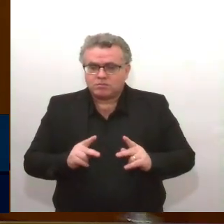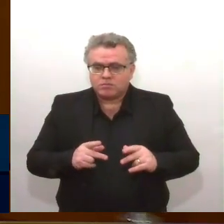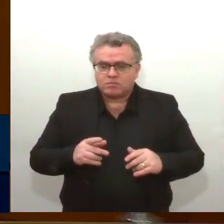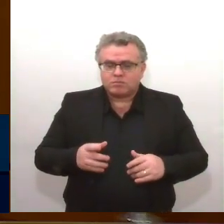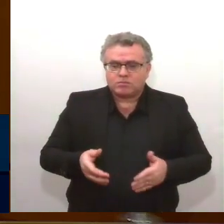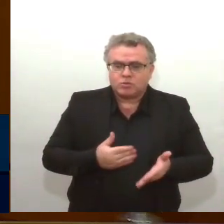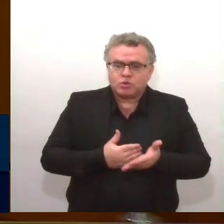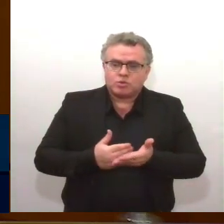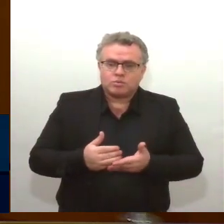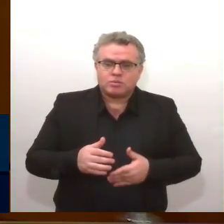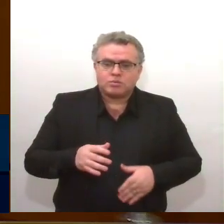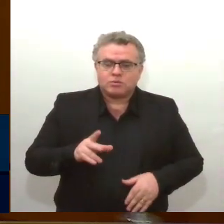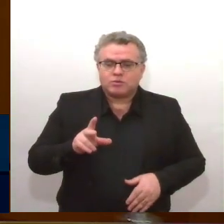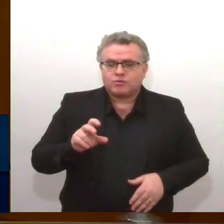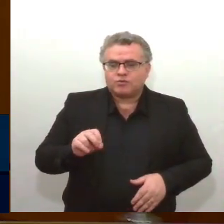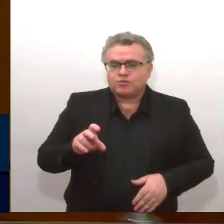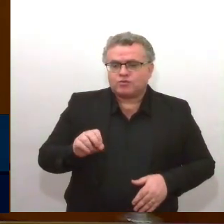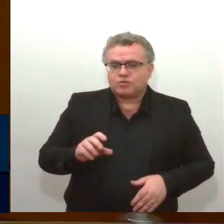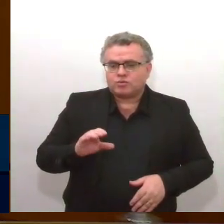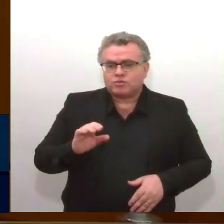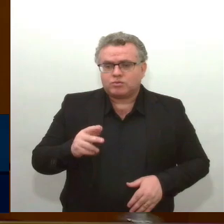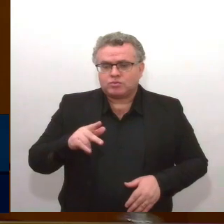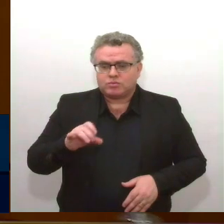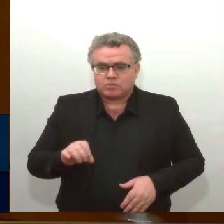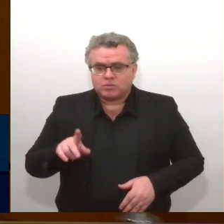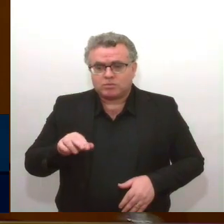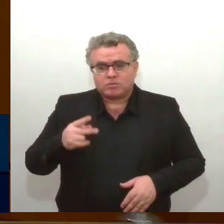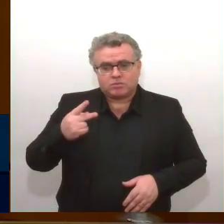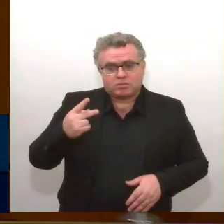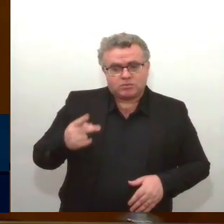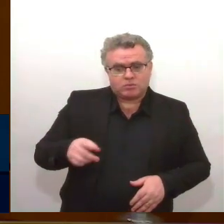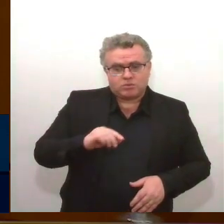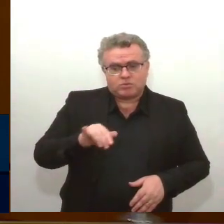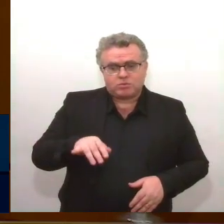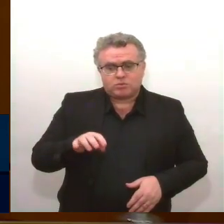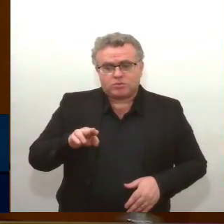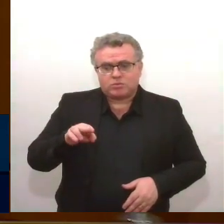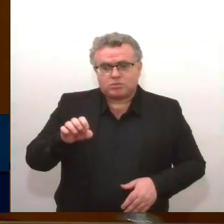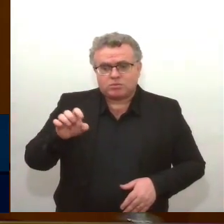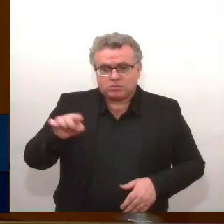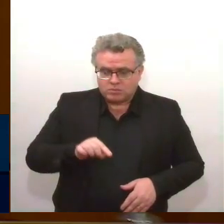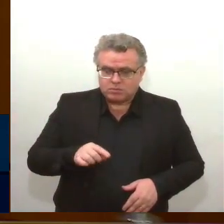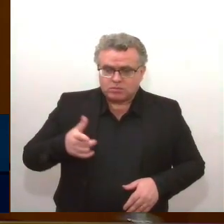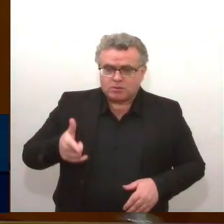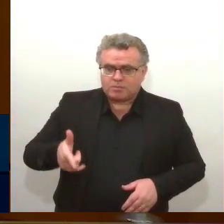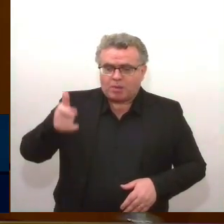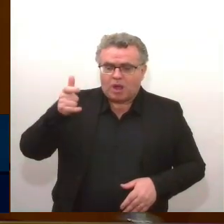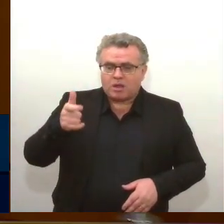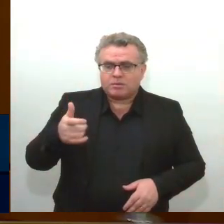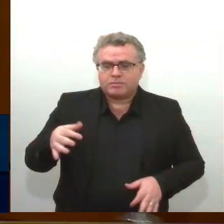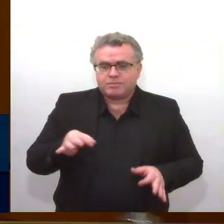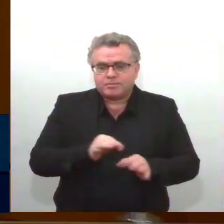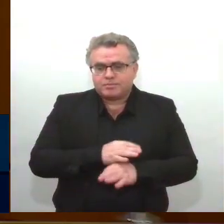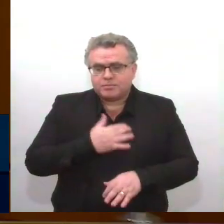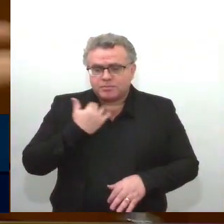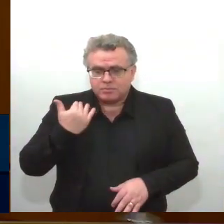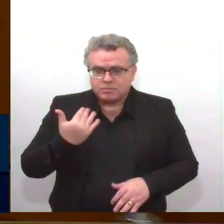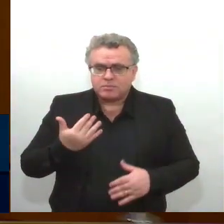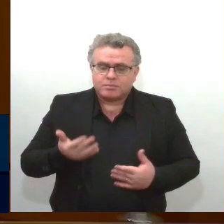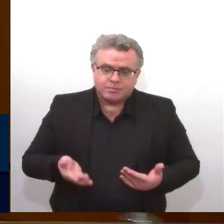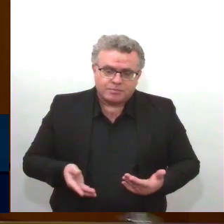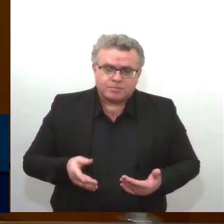começou com o irmão do meu avô Josué Passos né Depois que ele foi assassinado meu avô continuou O Legado Dr Luiz veio o